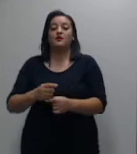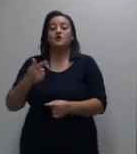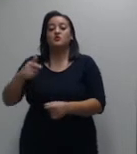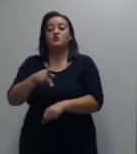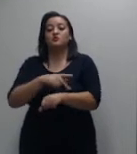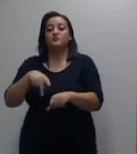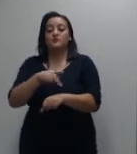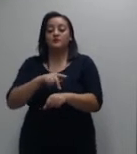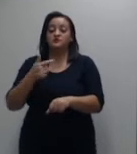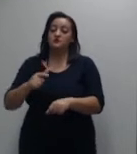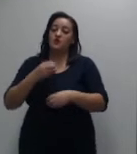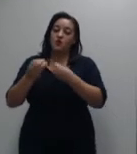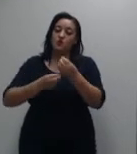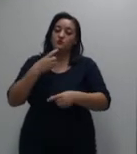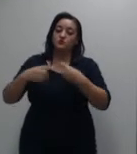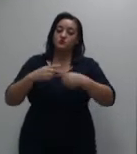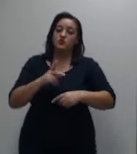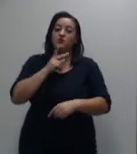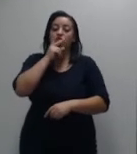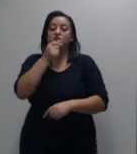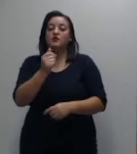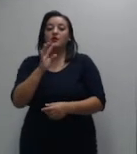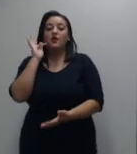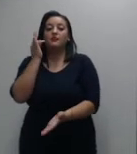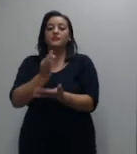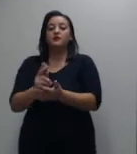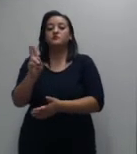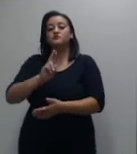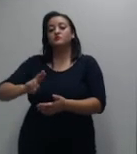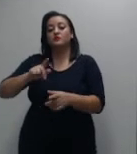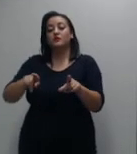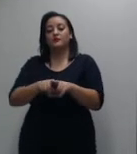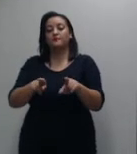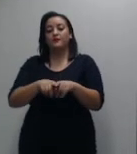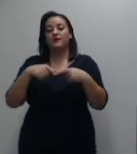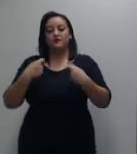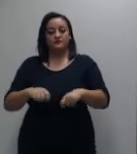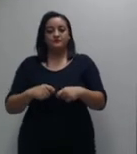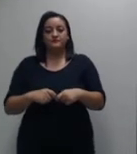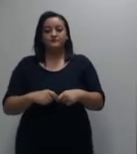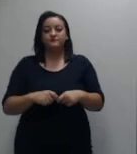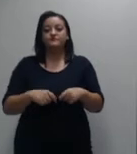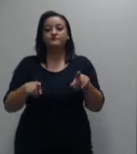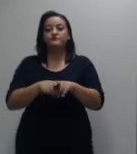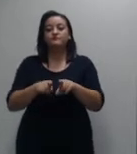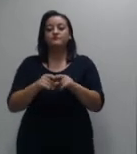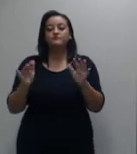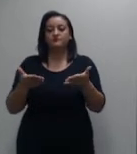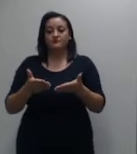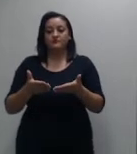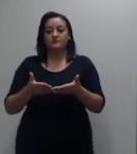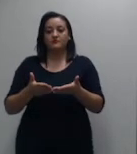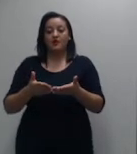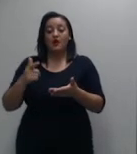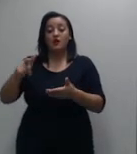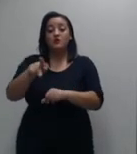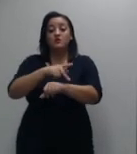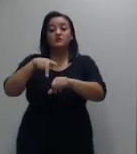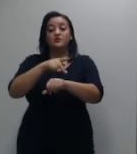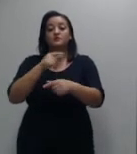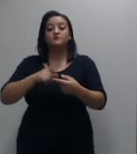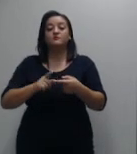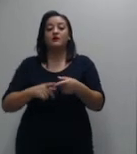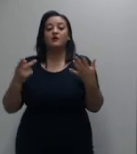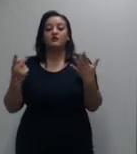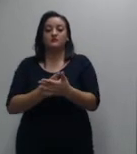indiscutivelmente fortalece a tese de utilidade EA necessidade de execução ocorra mesmo no exterior o que por certo